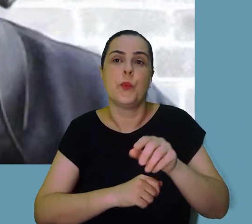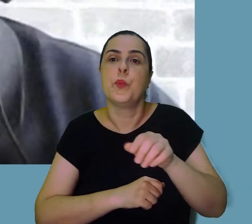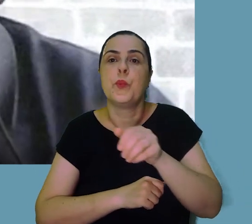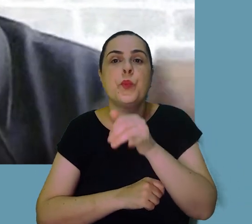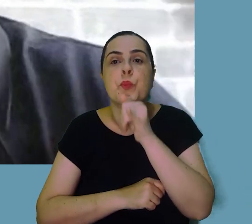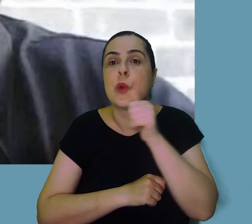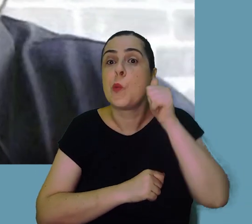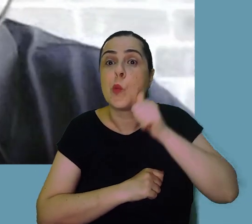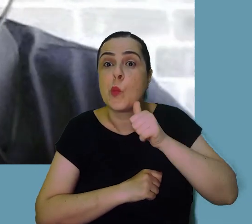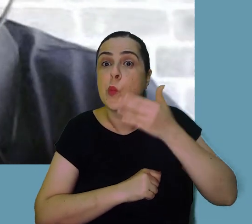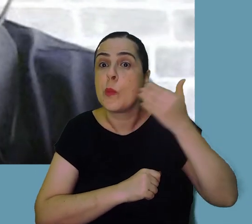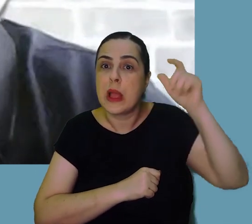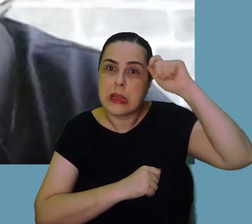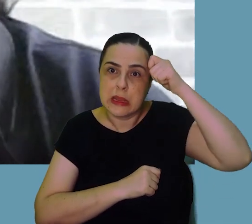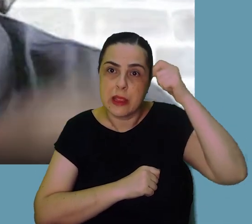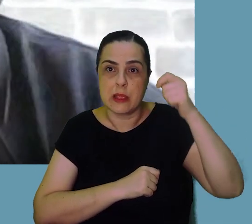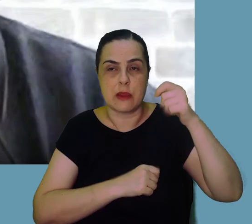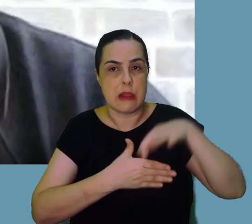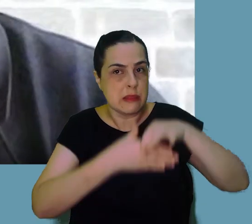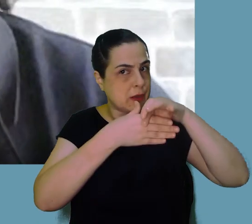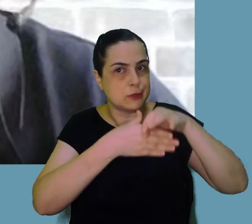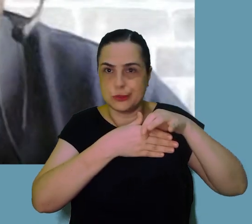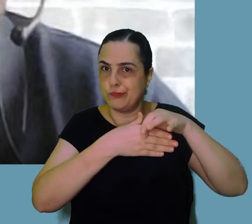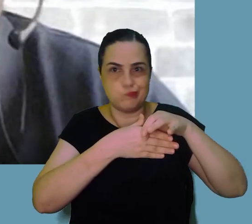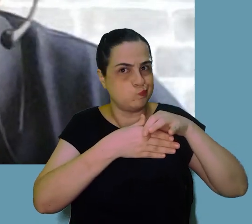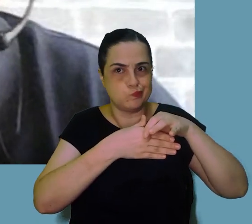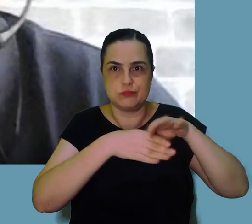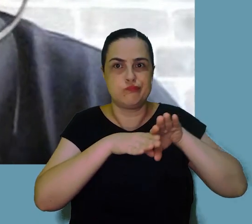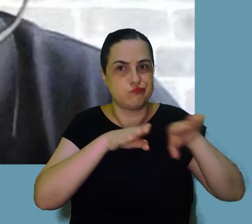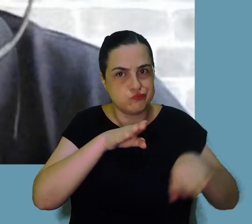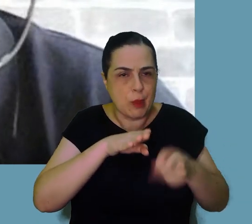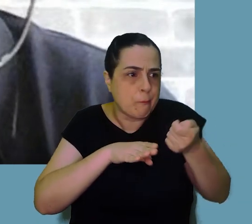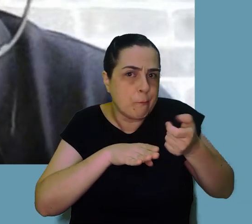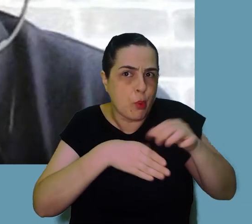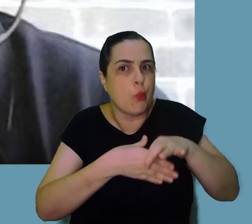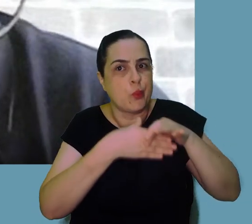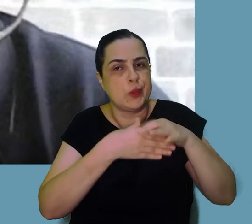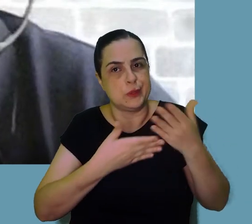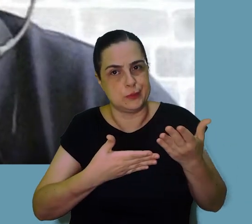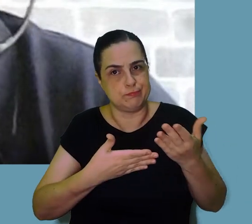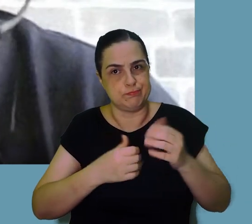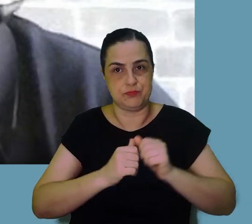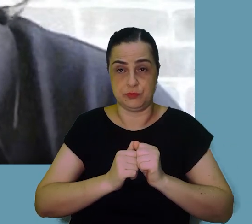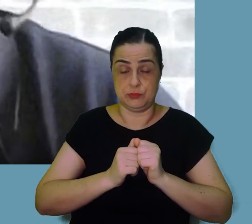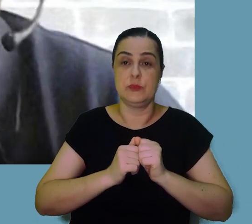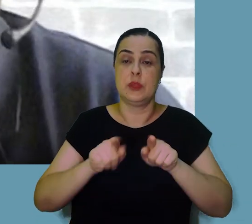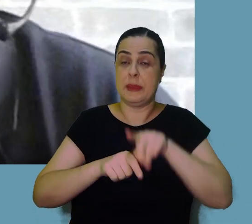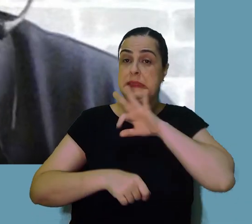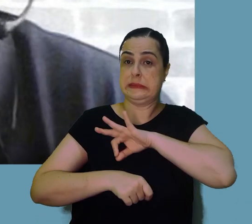aquém das posições de liderança, mas a gente pouco fala também das questões salariais em relação a isso, né?